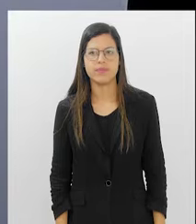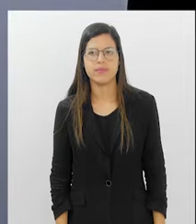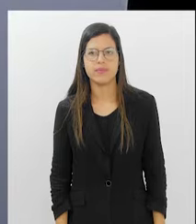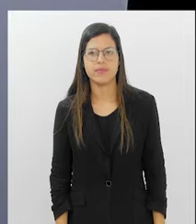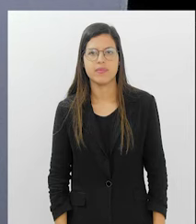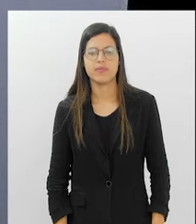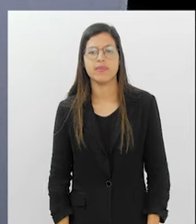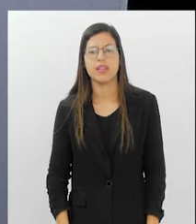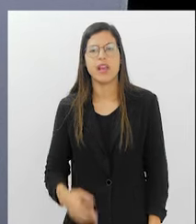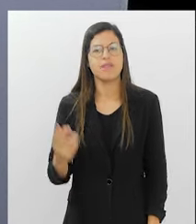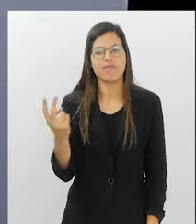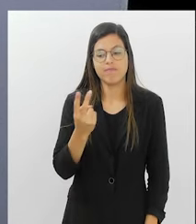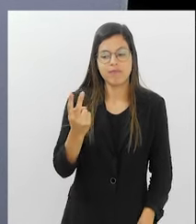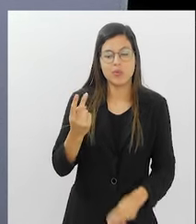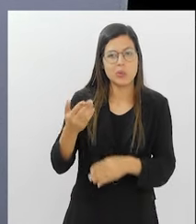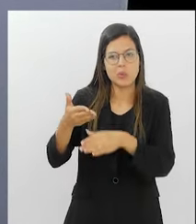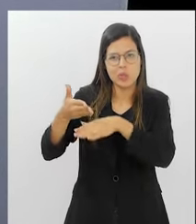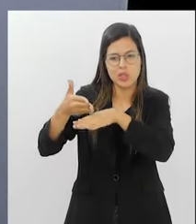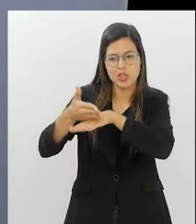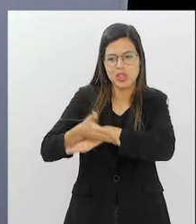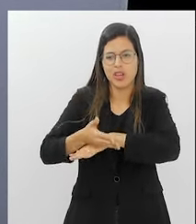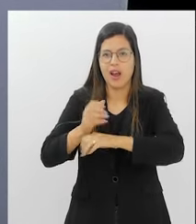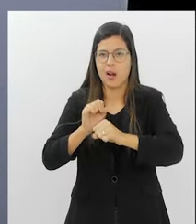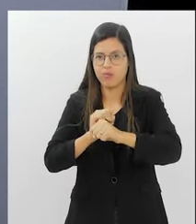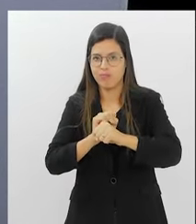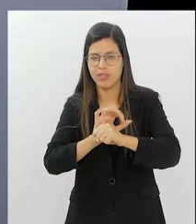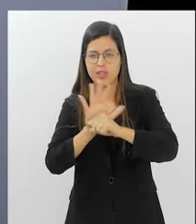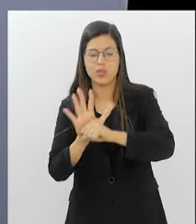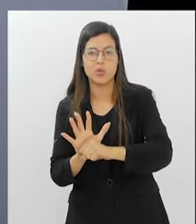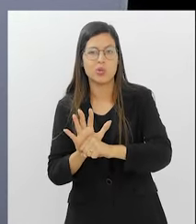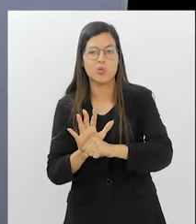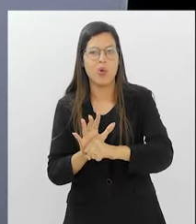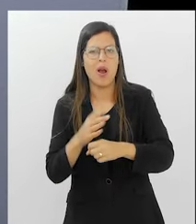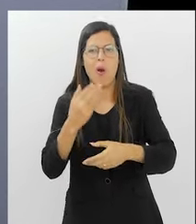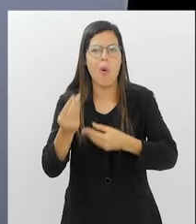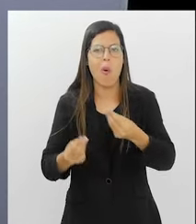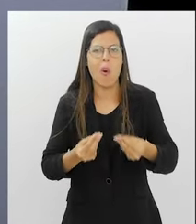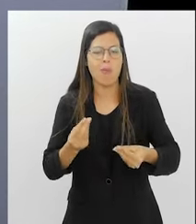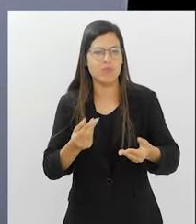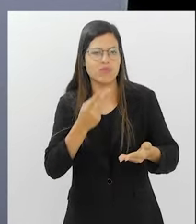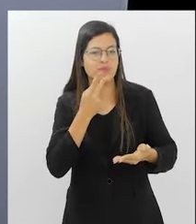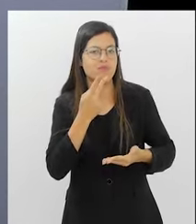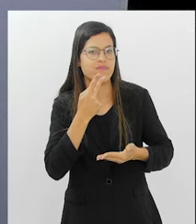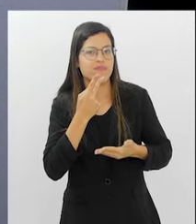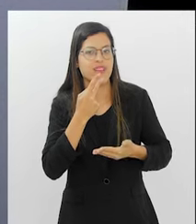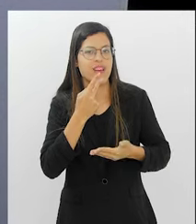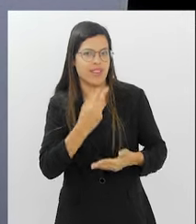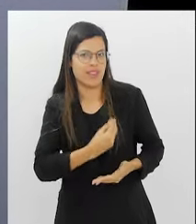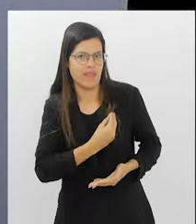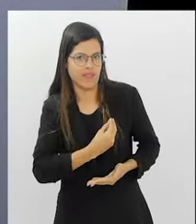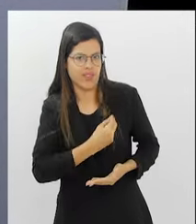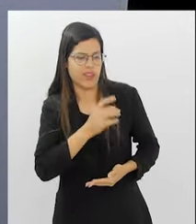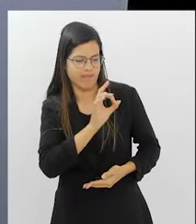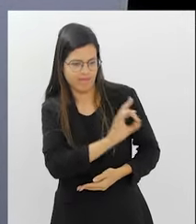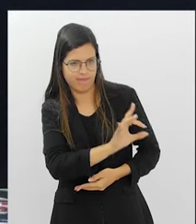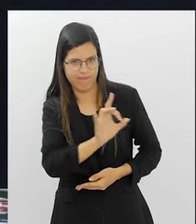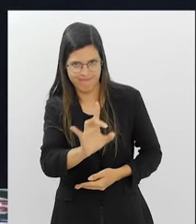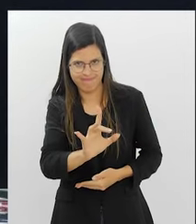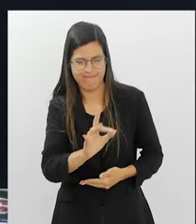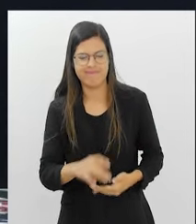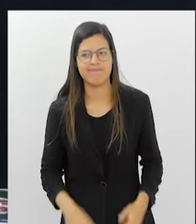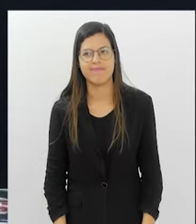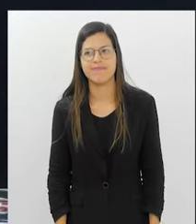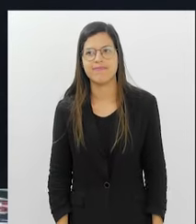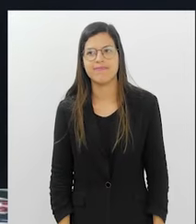é e a sua chegada a chegada de vocês duas na Tijuca Da onde veio isso tudo né Vamos falar um pouco da trajetória de cada